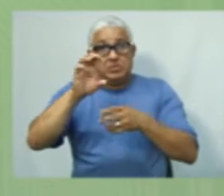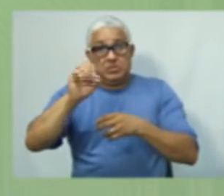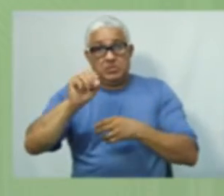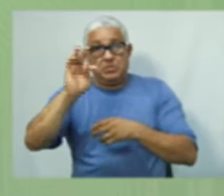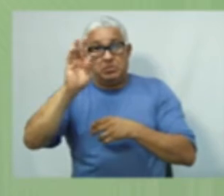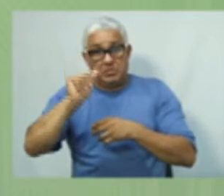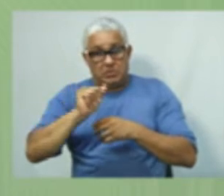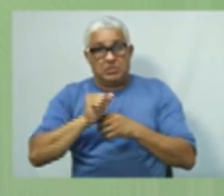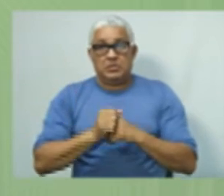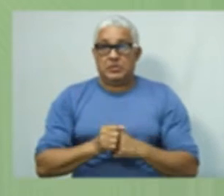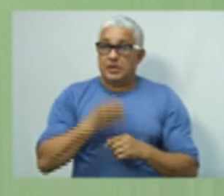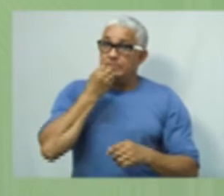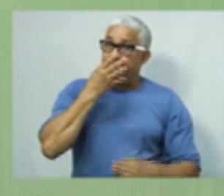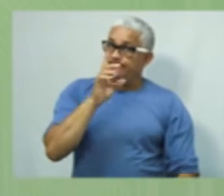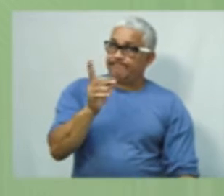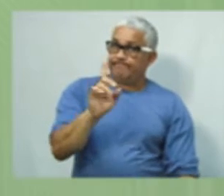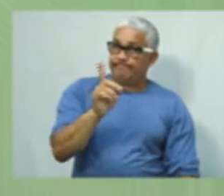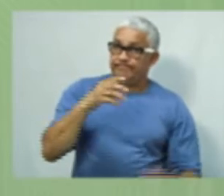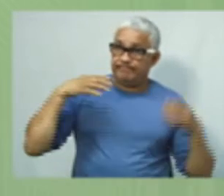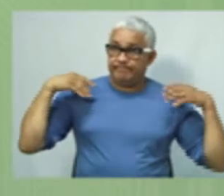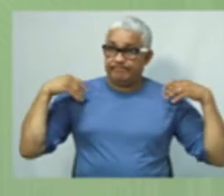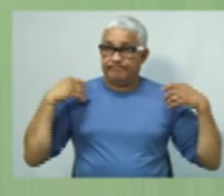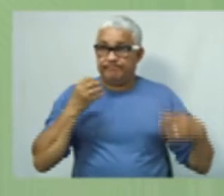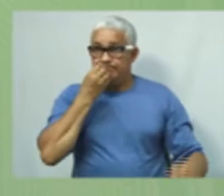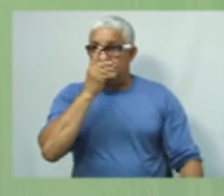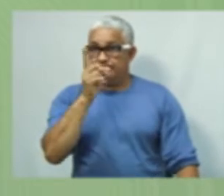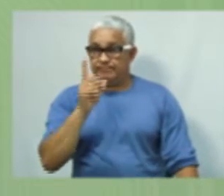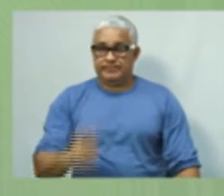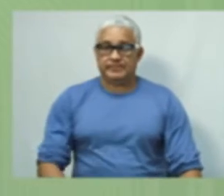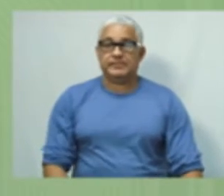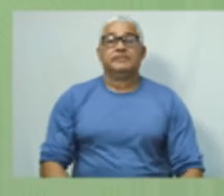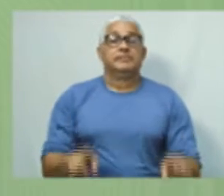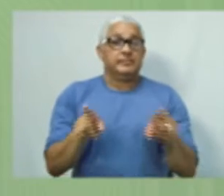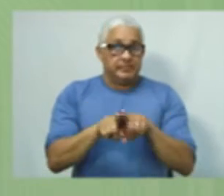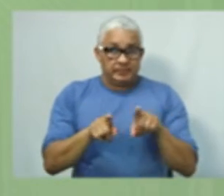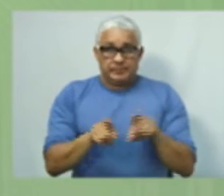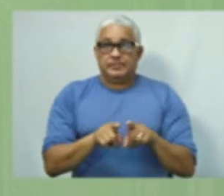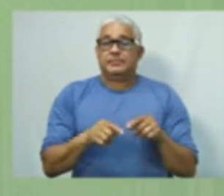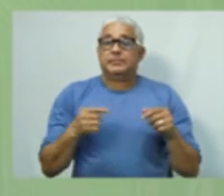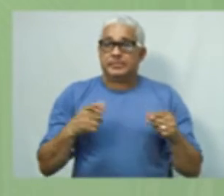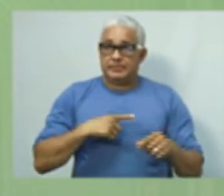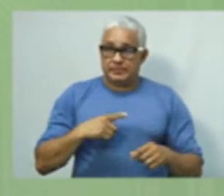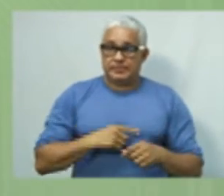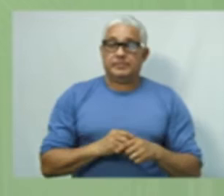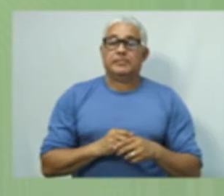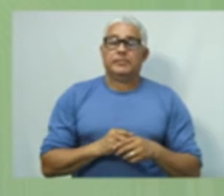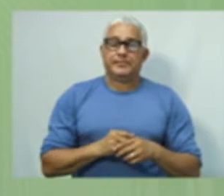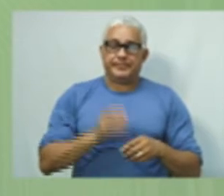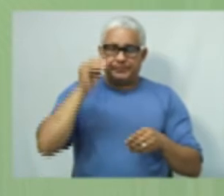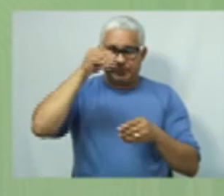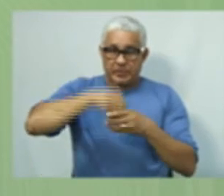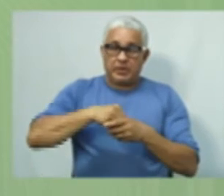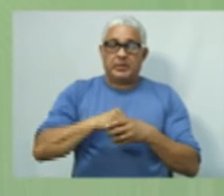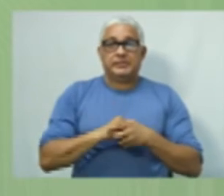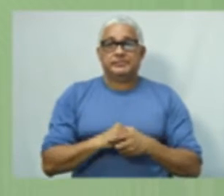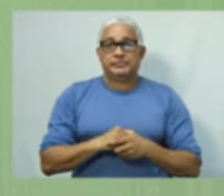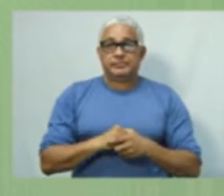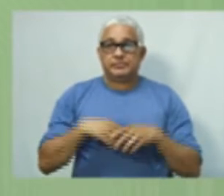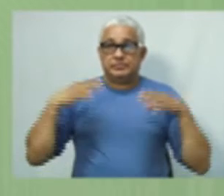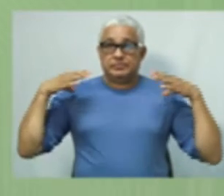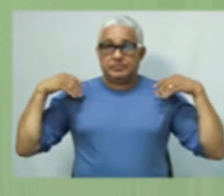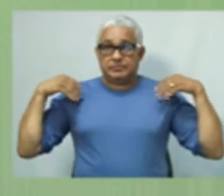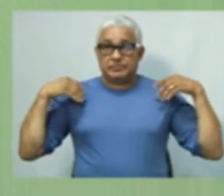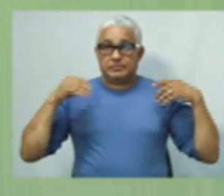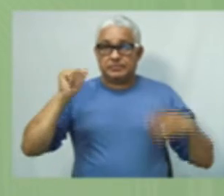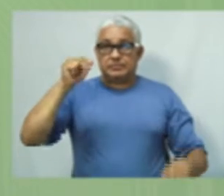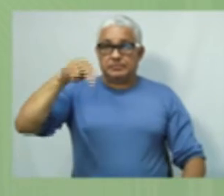é nada de bondade esse anjo não, tá, gente? Ele também tem a sua participação, né? Esse anjo aí vem